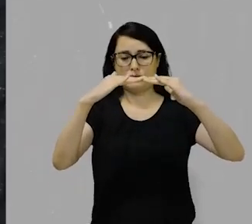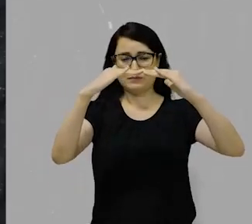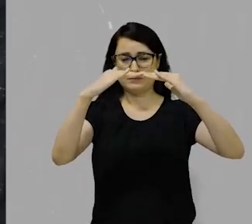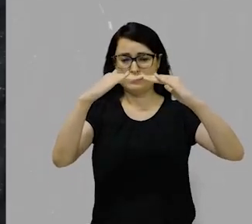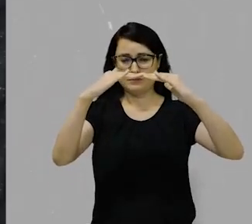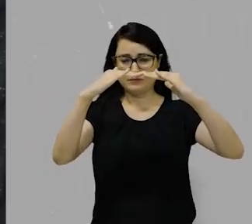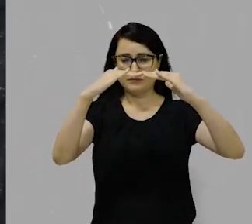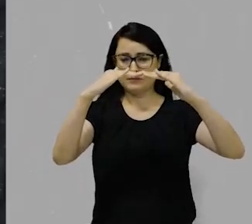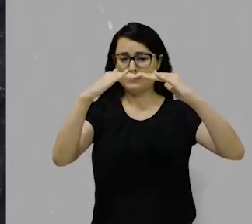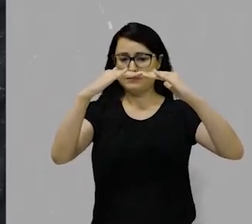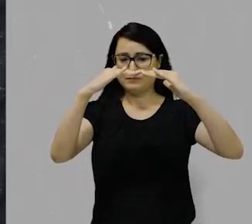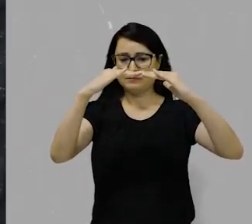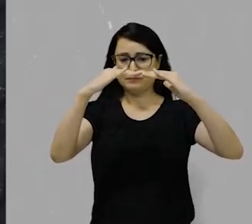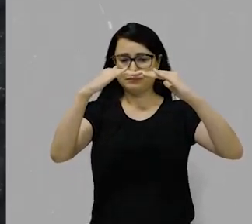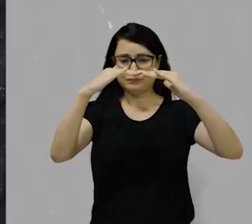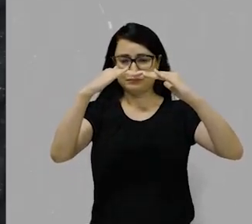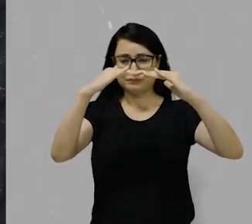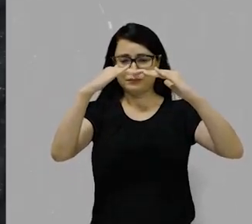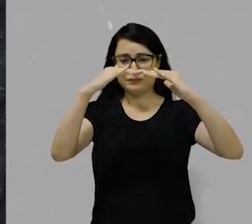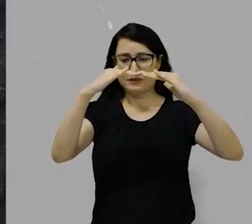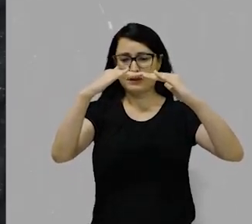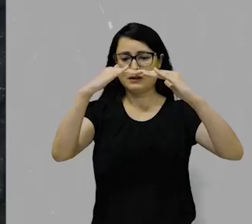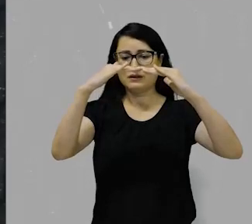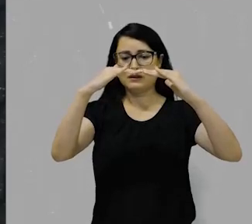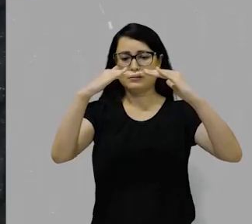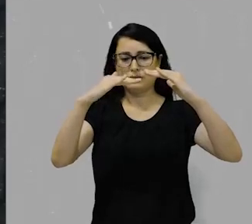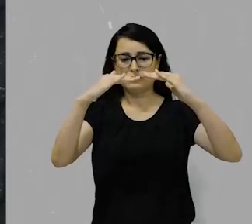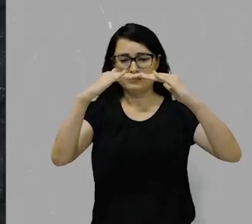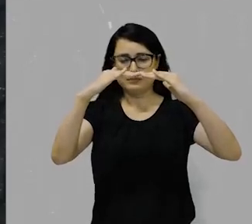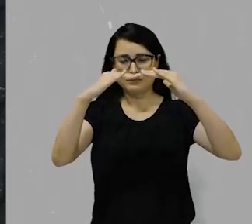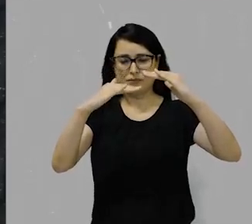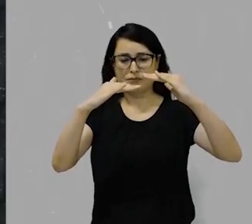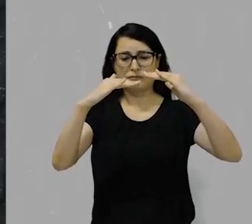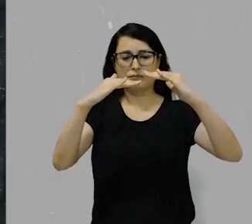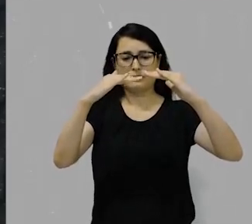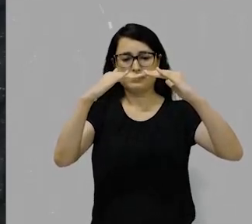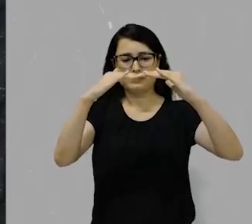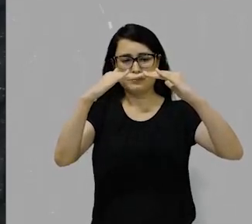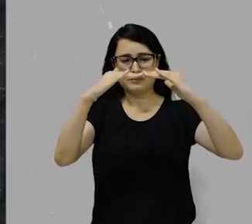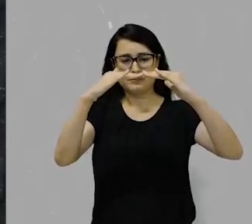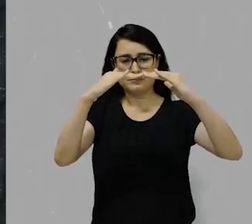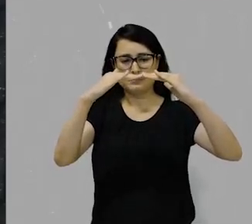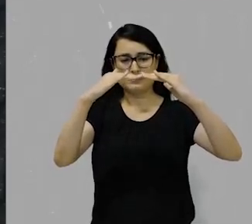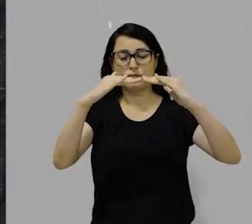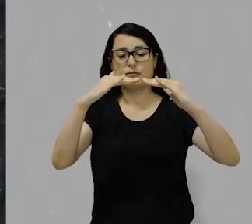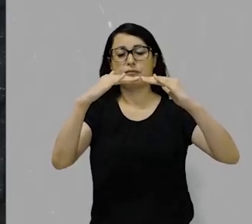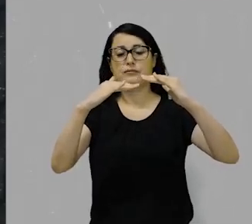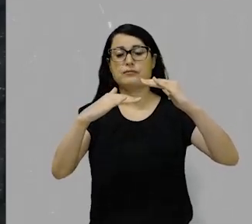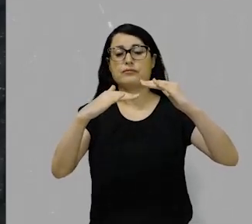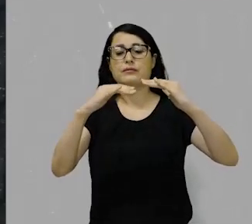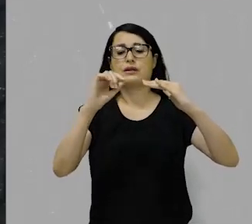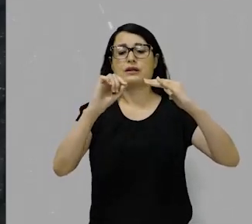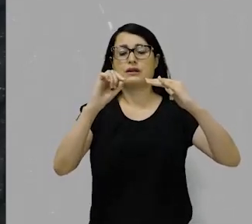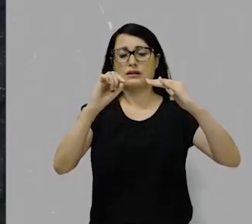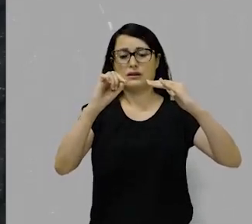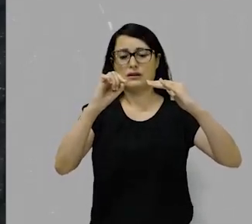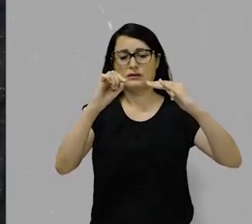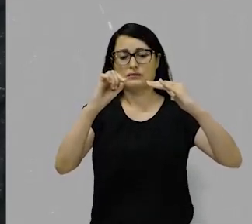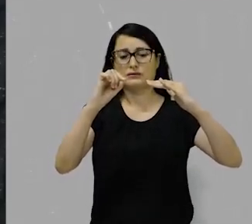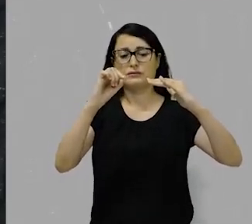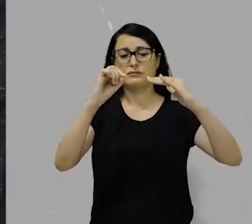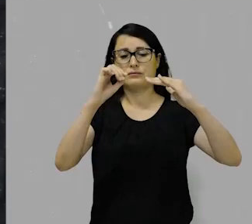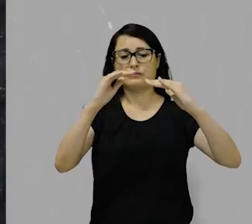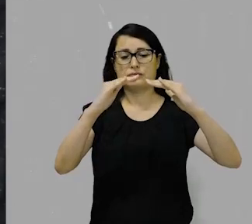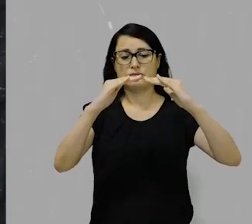baixo, para o manto, e a outra sobe, tá? E quando essa outra sobe, o que a gente chama na geografia de